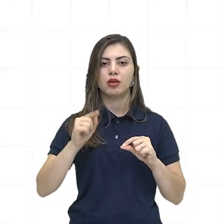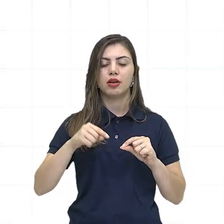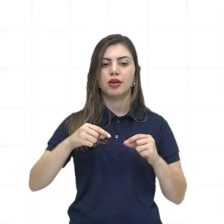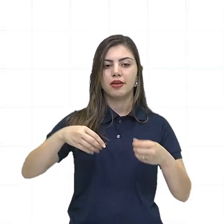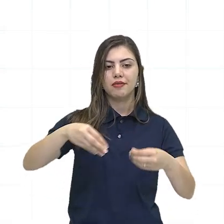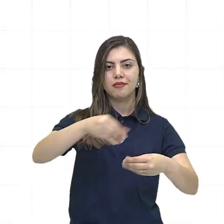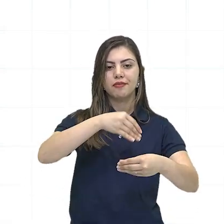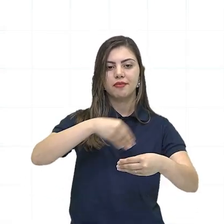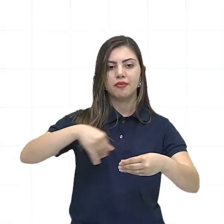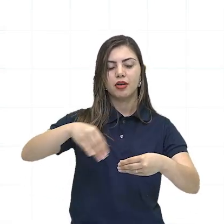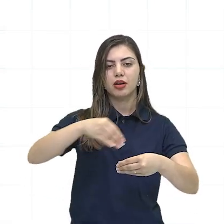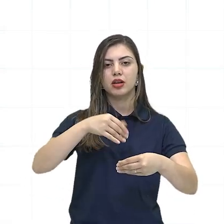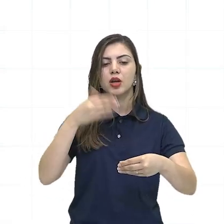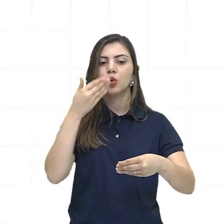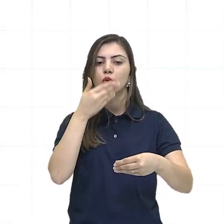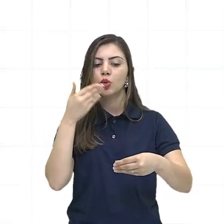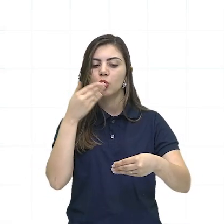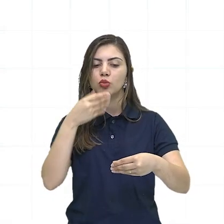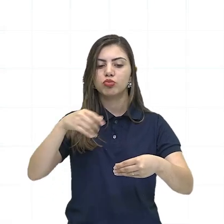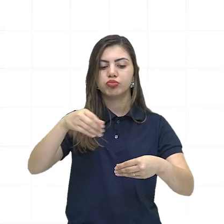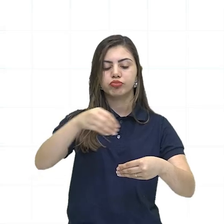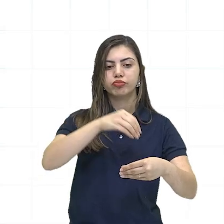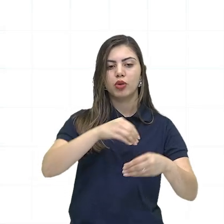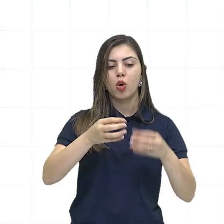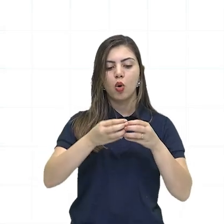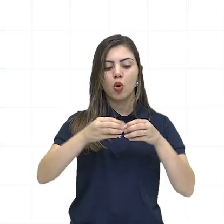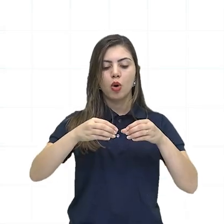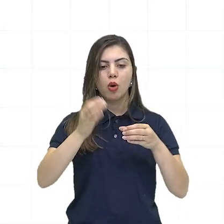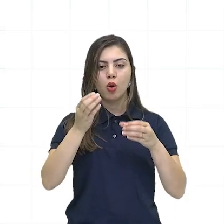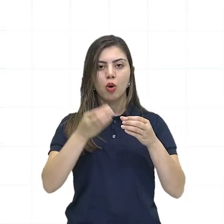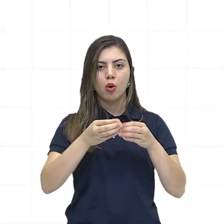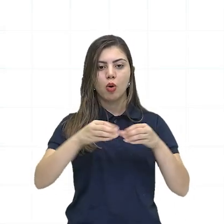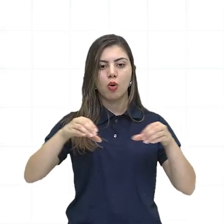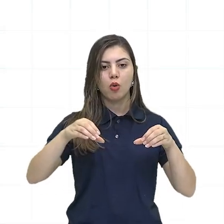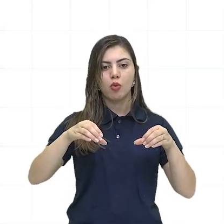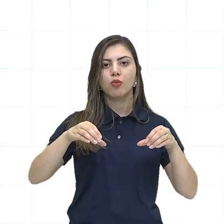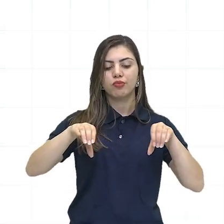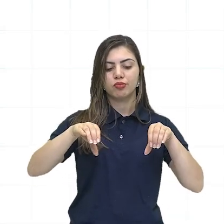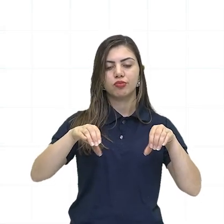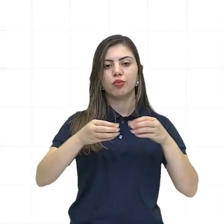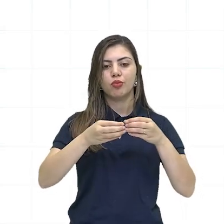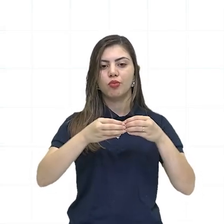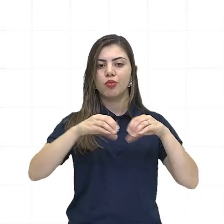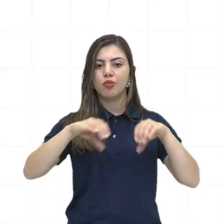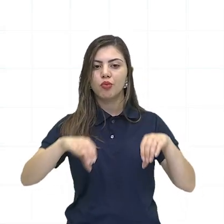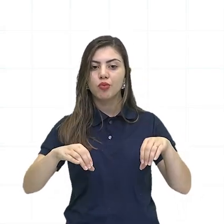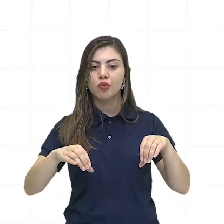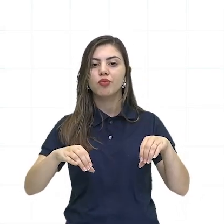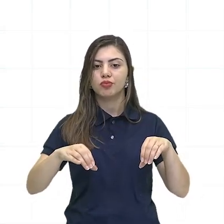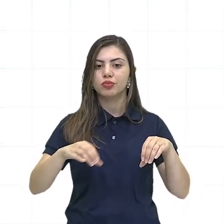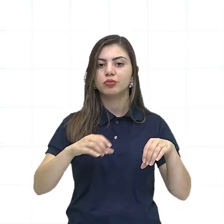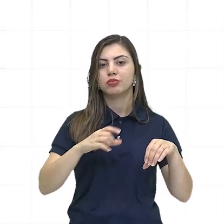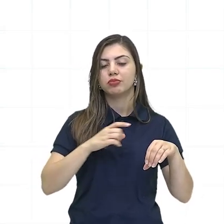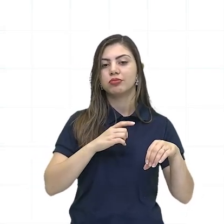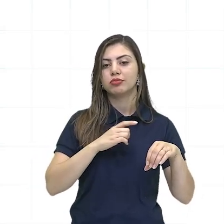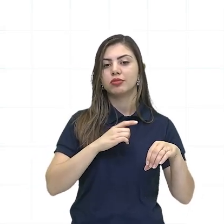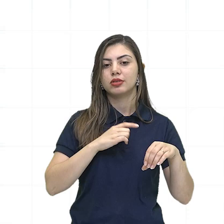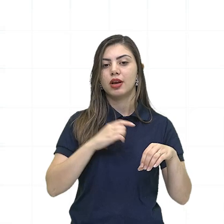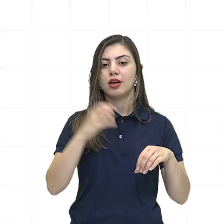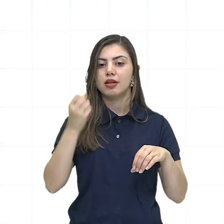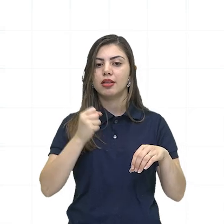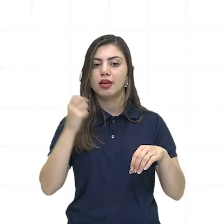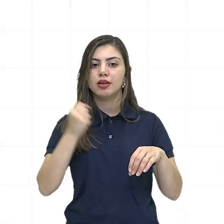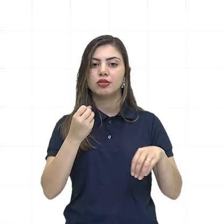outros ingredientes. Então, a partir daqui, nós vamos falar sobre transformações físicas quando a gente está no processo de